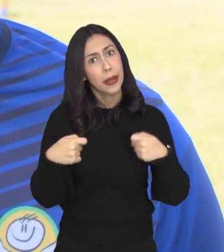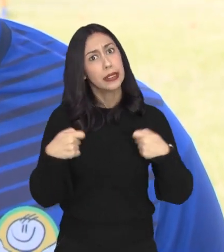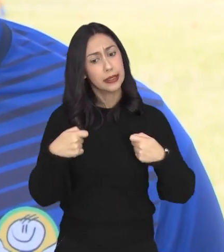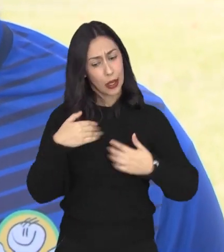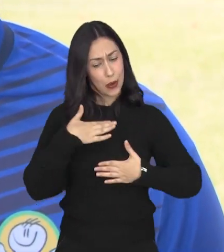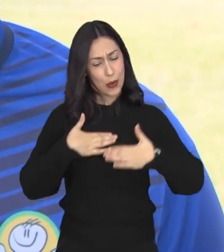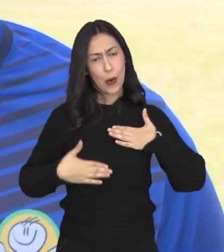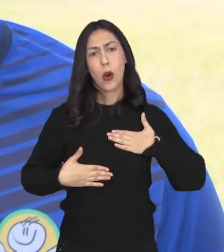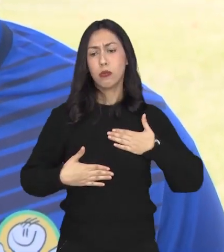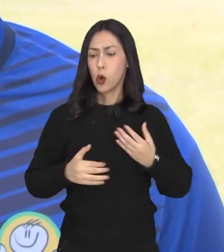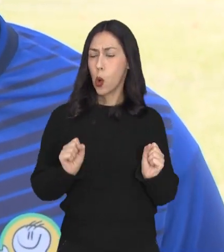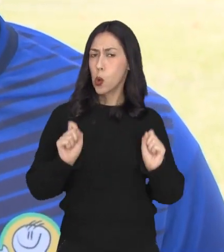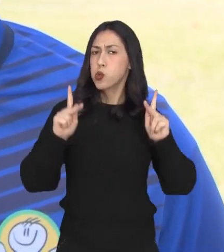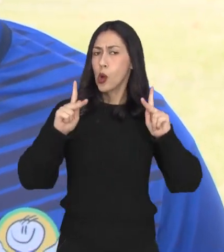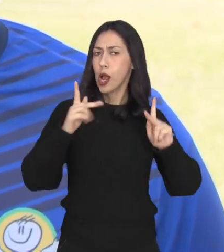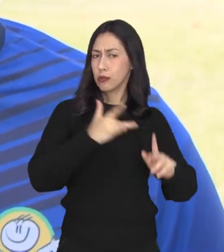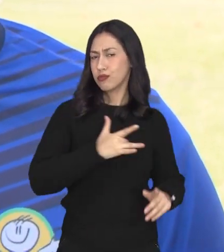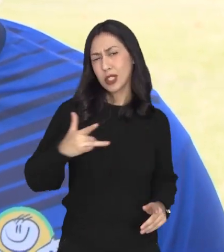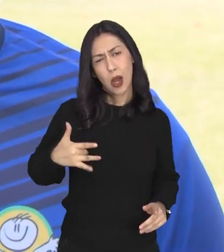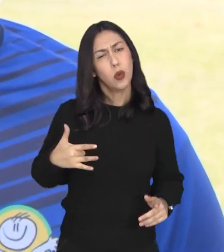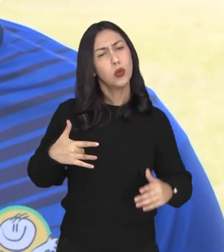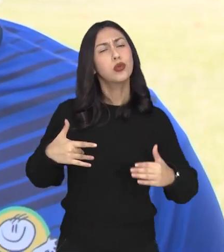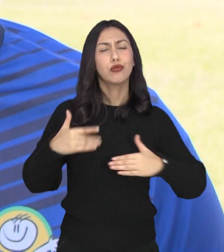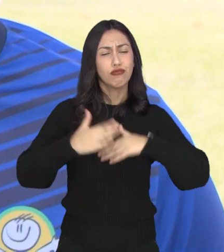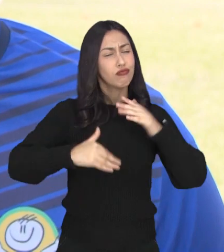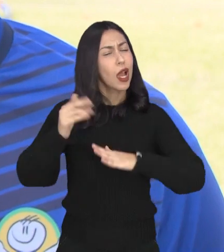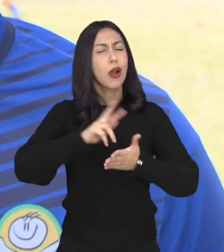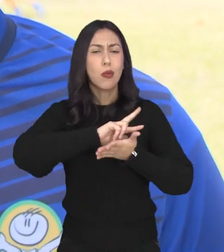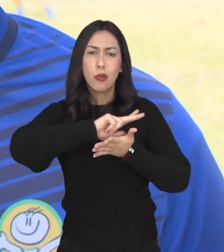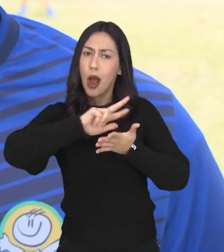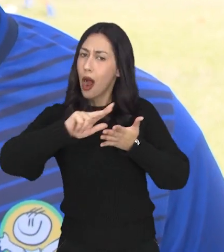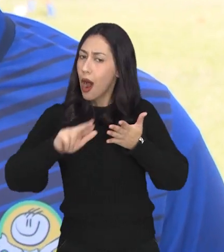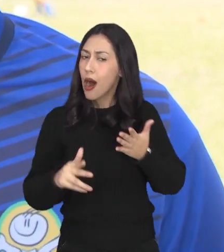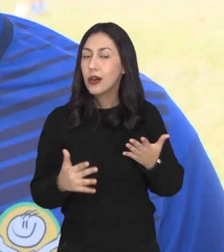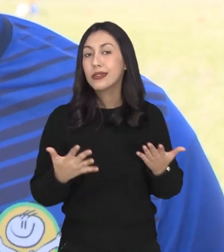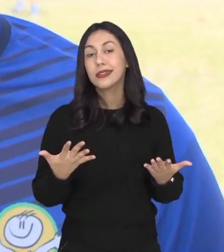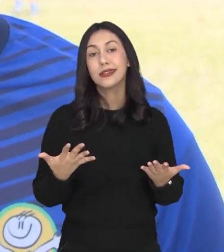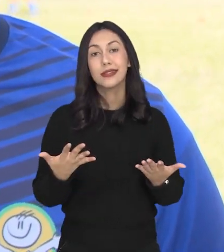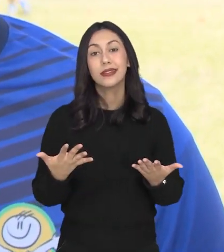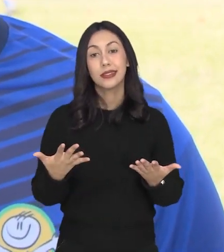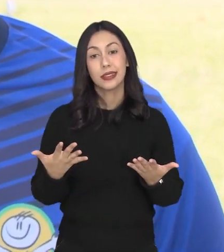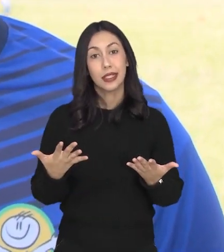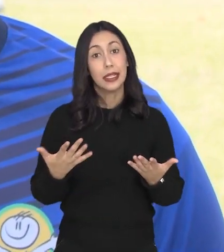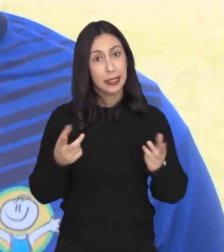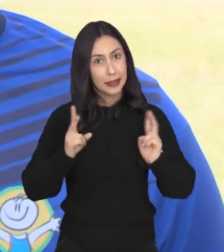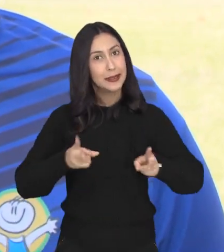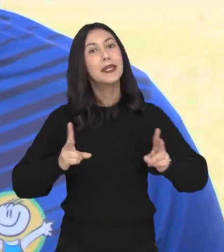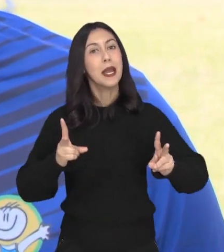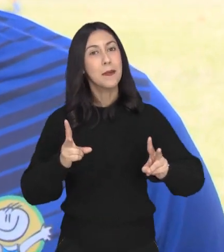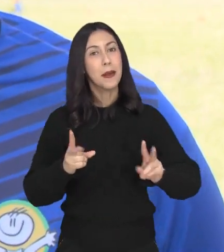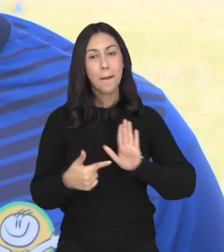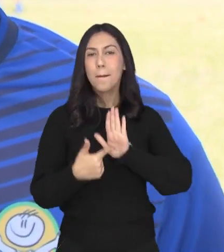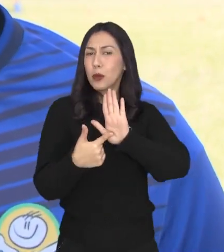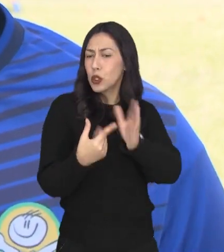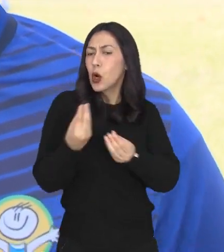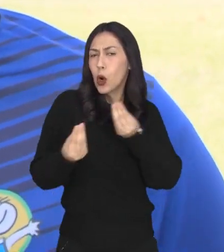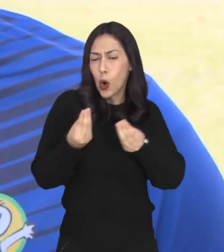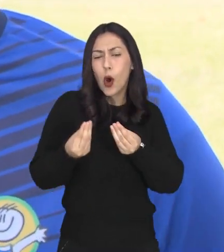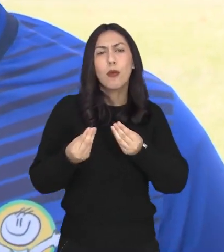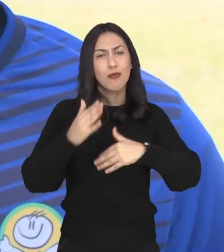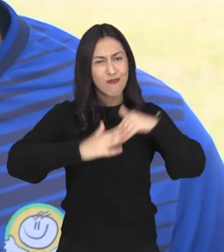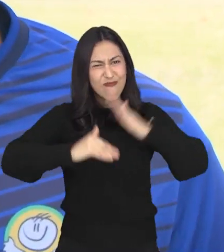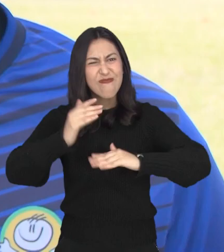Então, eles se espelham muito na gente, nas nossas atitudes no dia a dia. Então, manter performando também é o